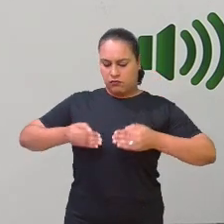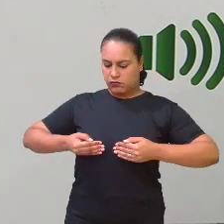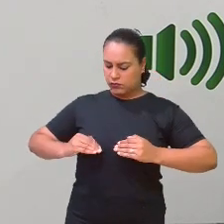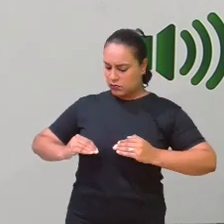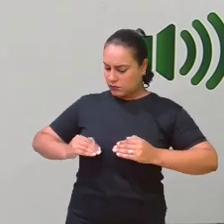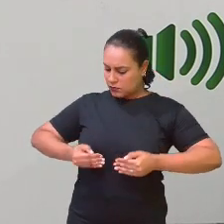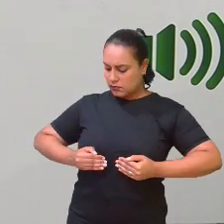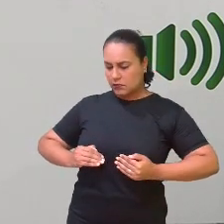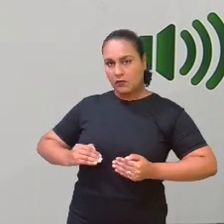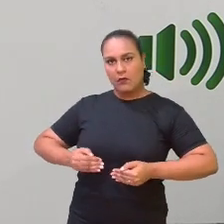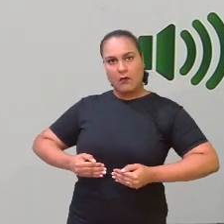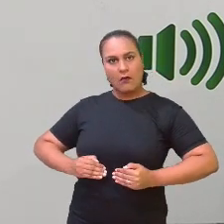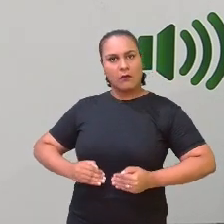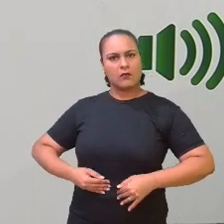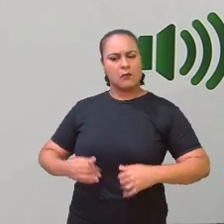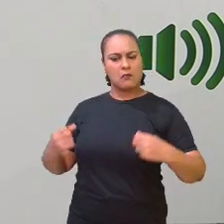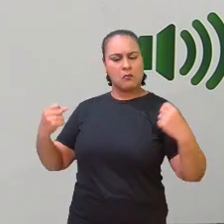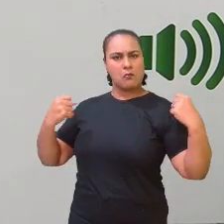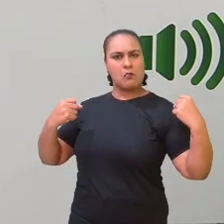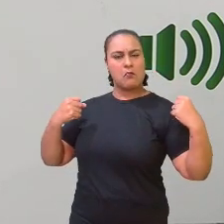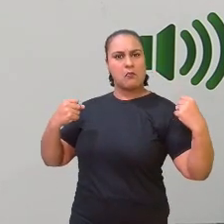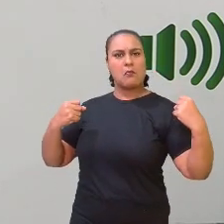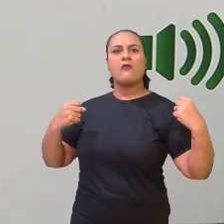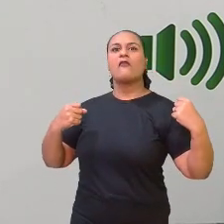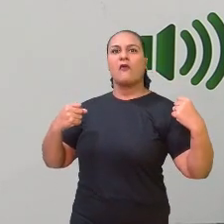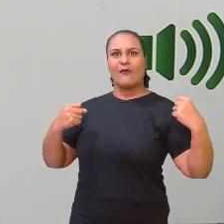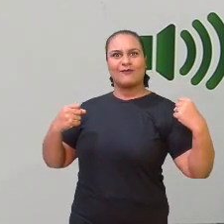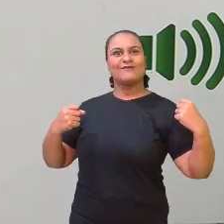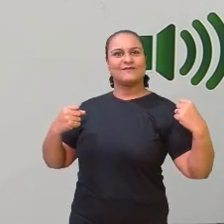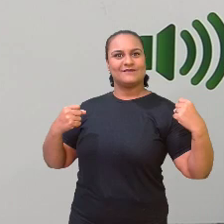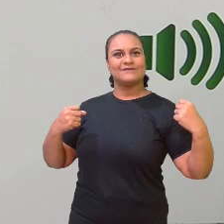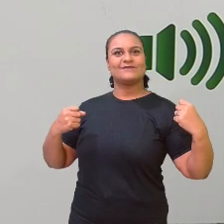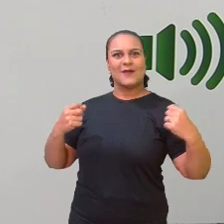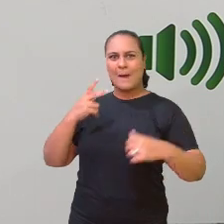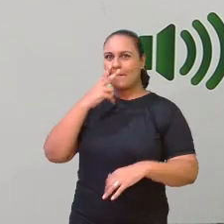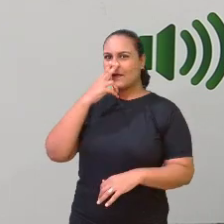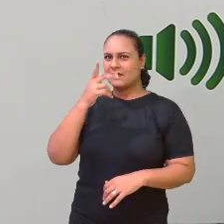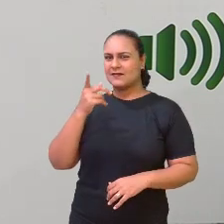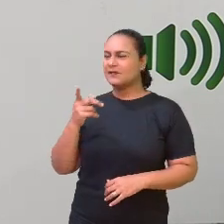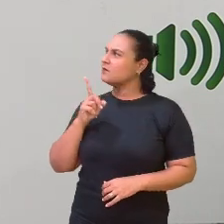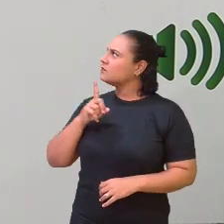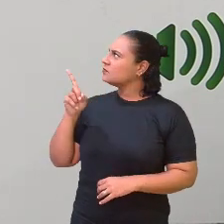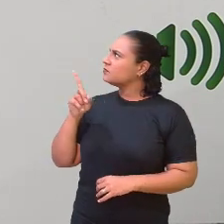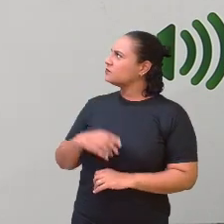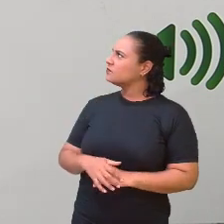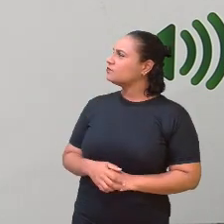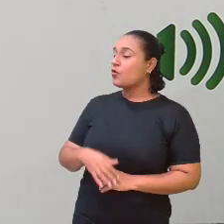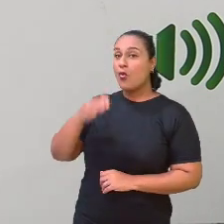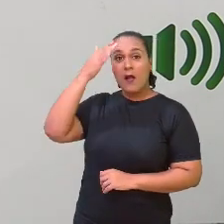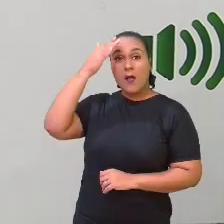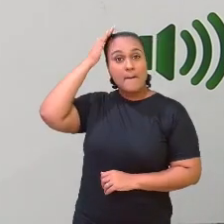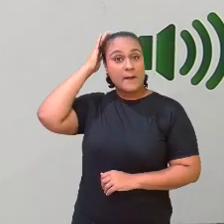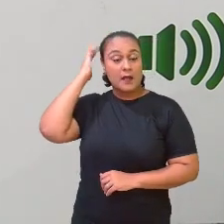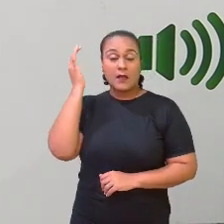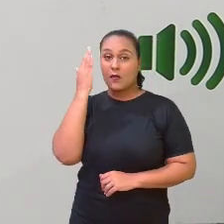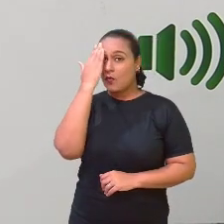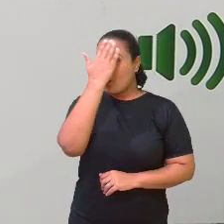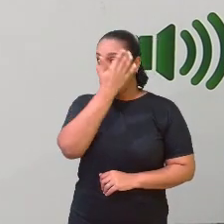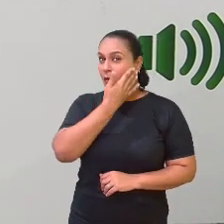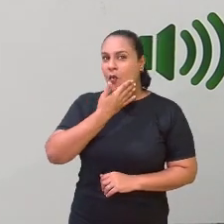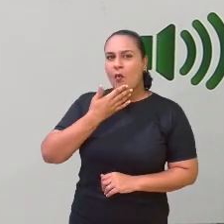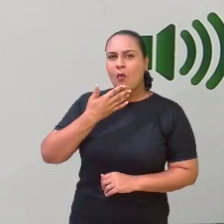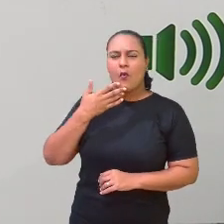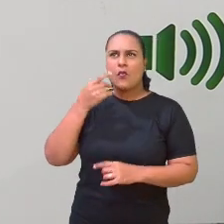os músculos, no caso o tórax, né? Olha a posição dele, o cabelo, o rosto, o traço